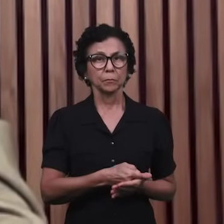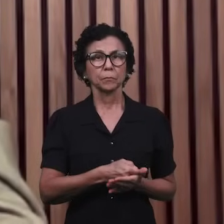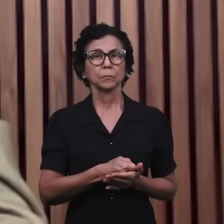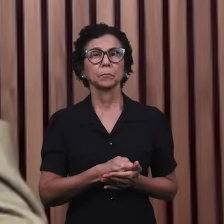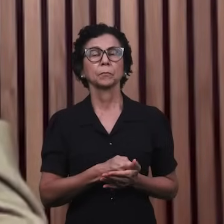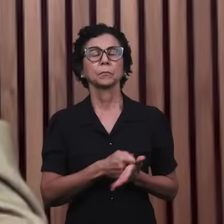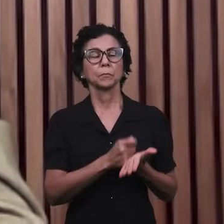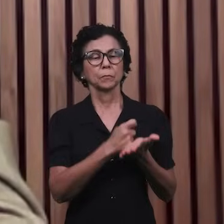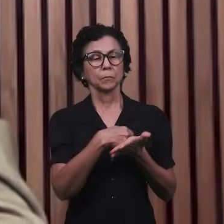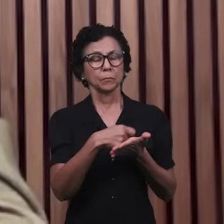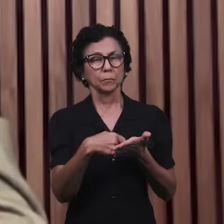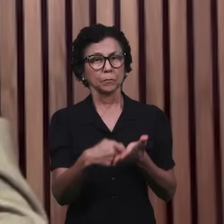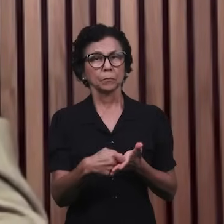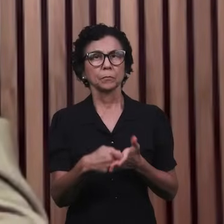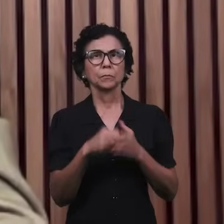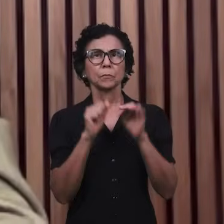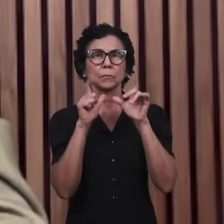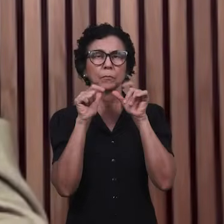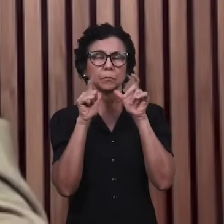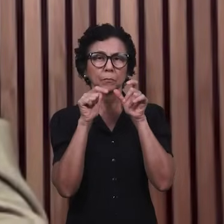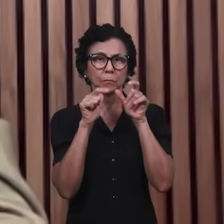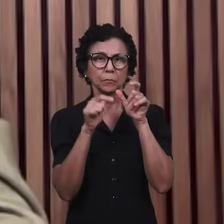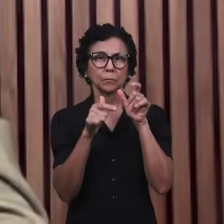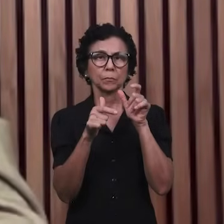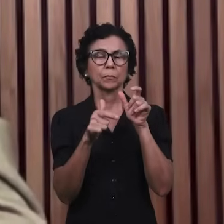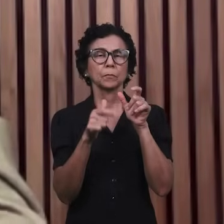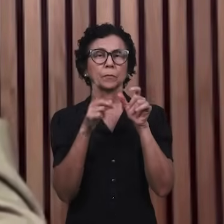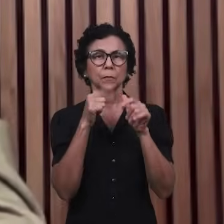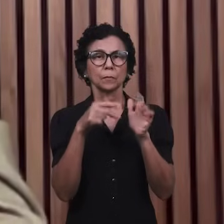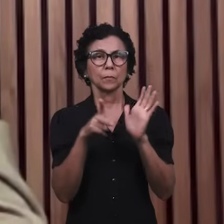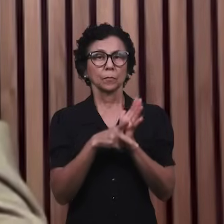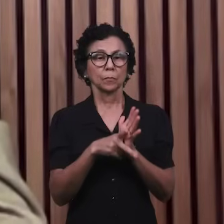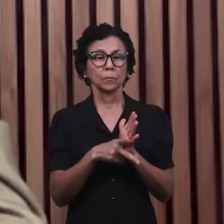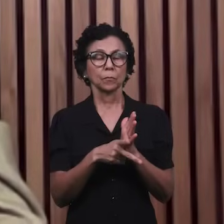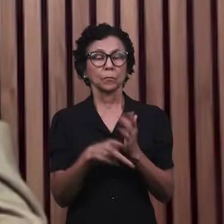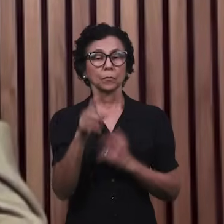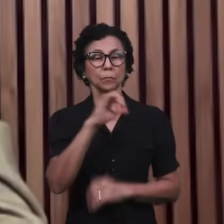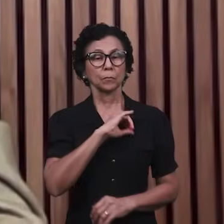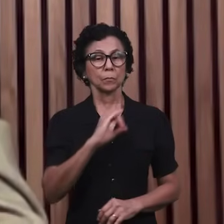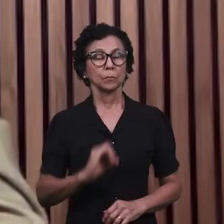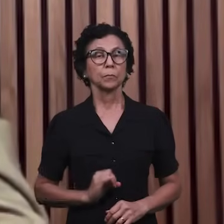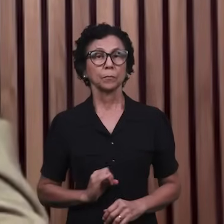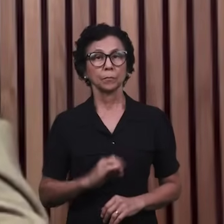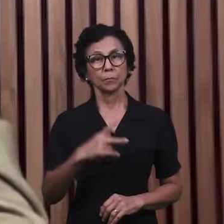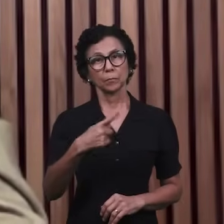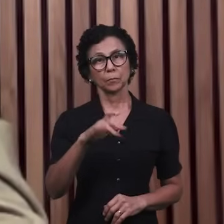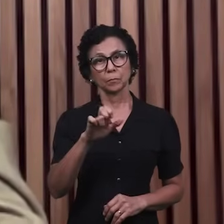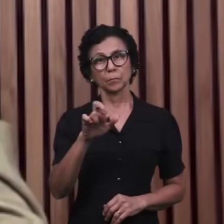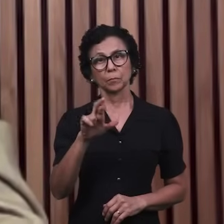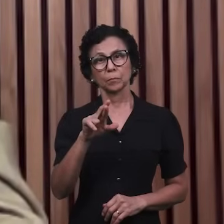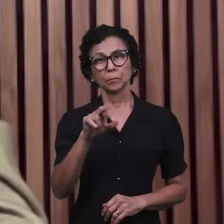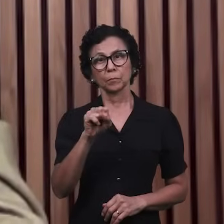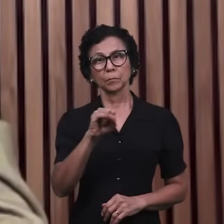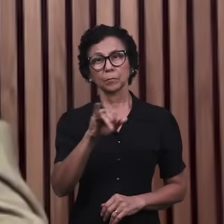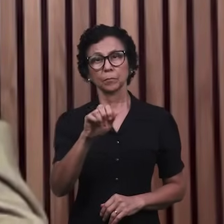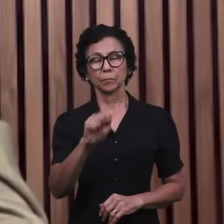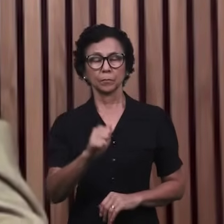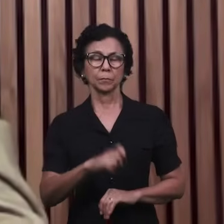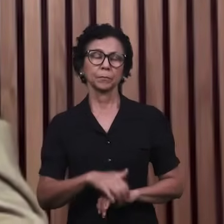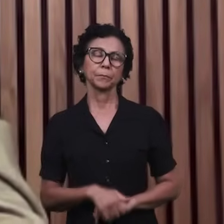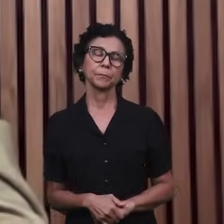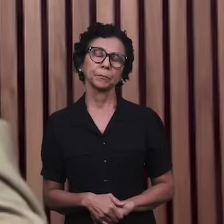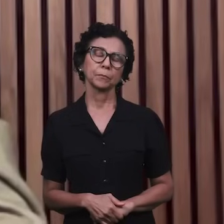estão escritas em aramaico, que era a língua administrativa do Império Persa também. E Esdras